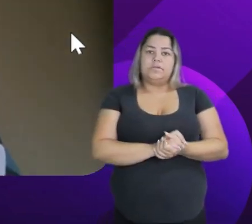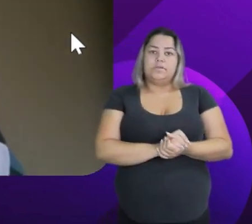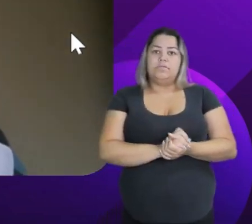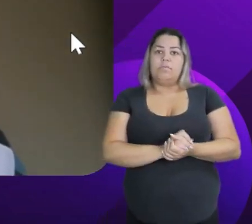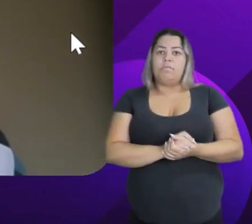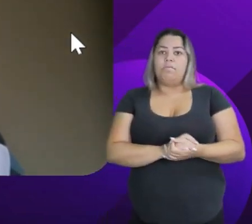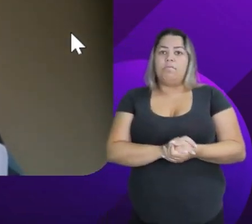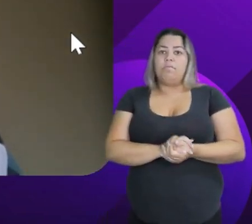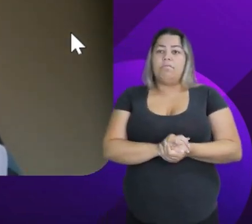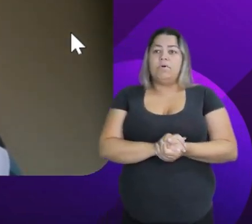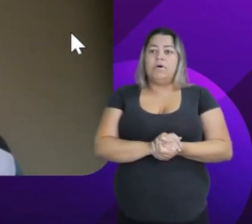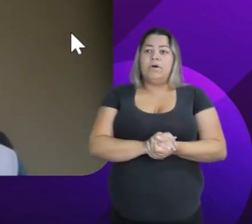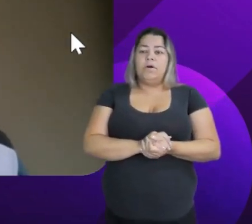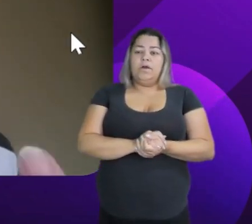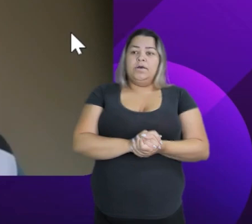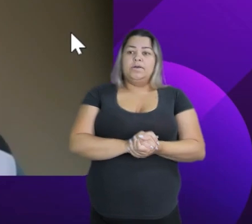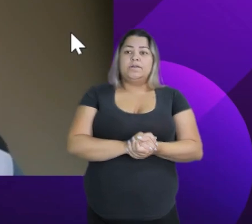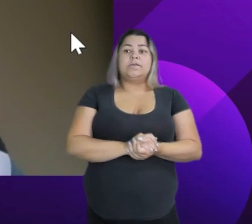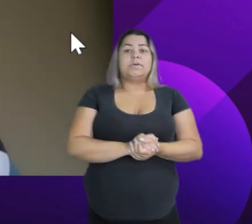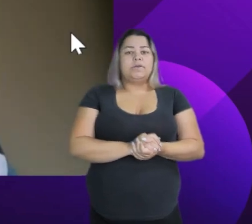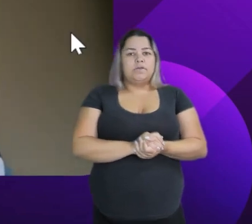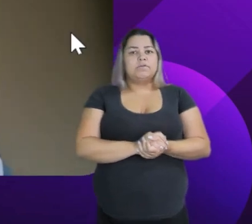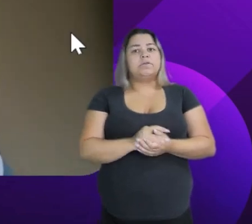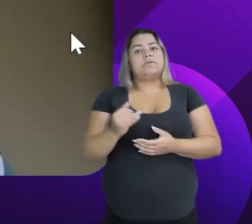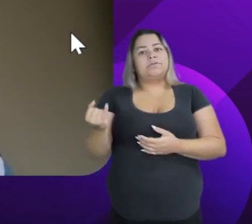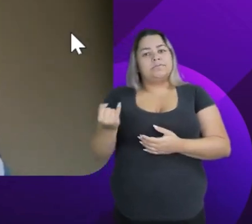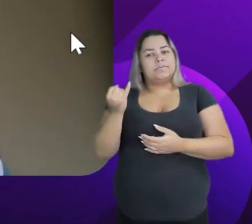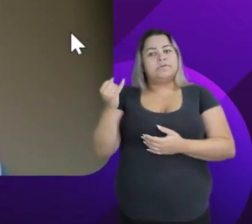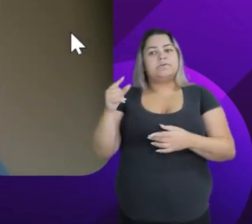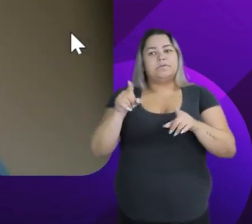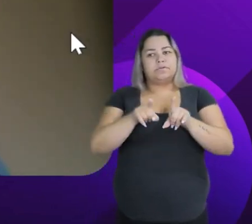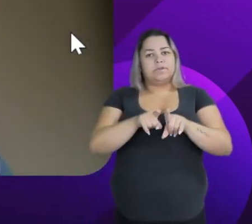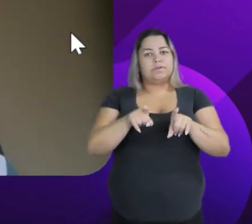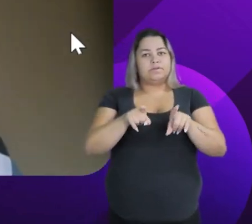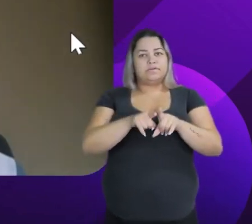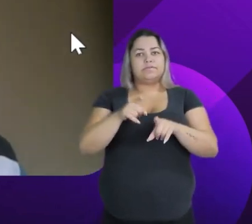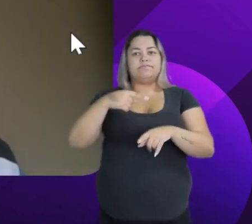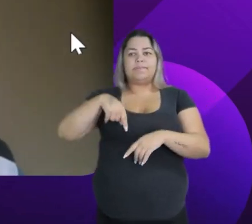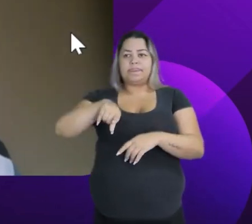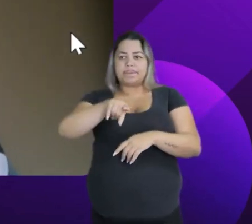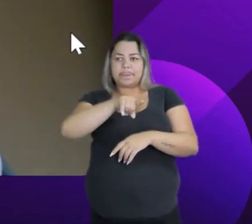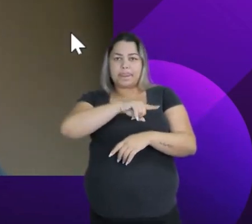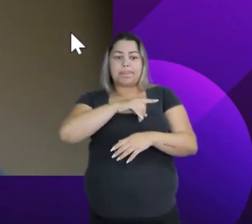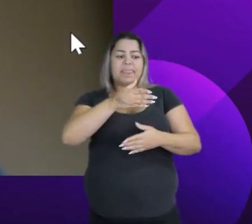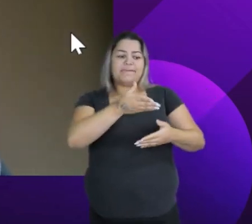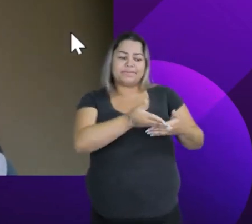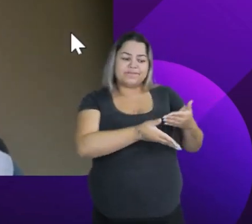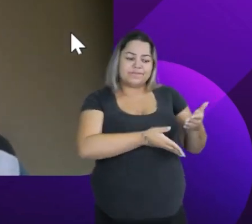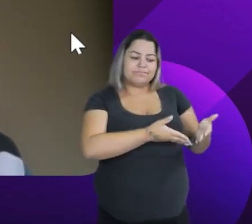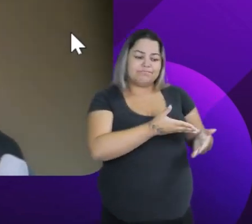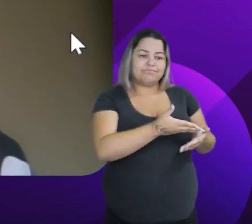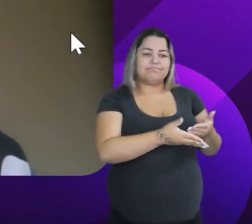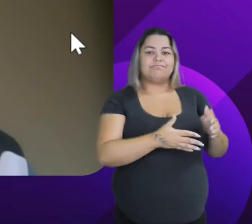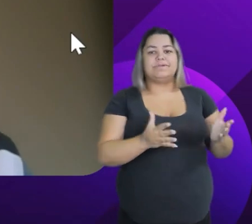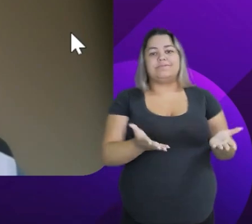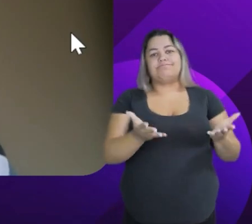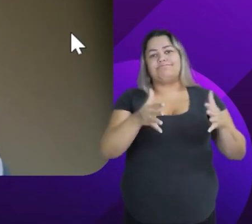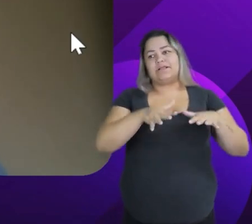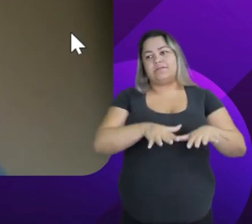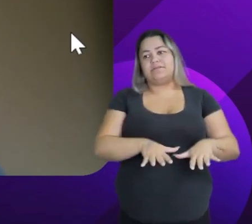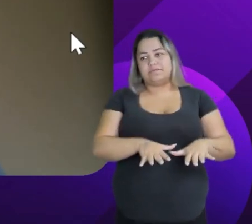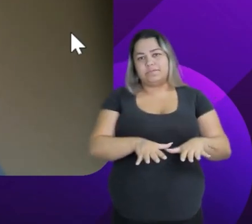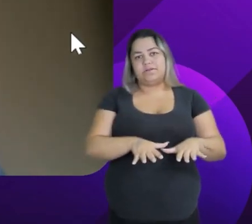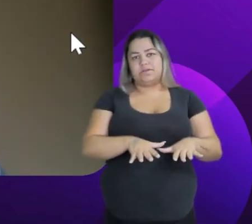entrando um pouco em outros fatores, daí eu acho que é importante também a gente trazer um pouco esse olhar da acessibilidade,